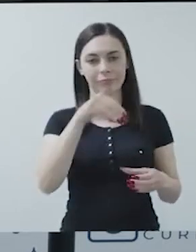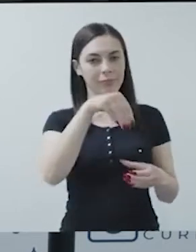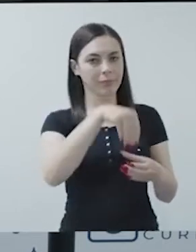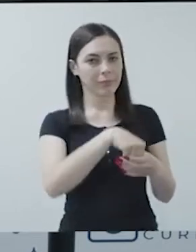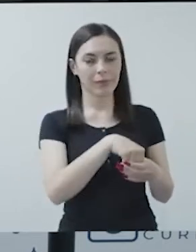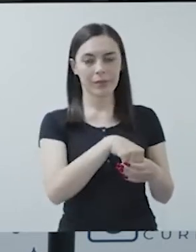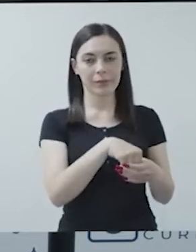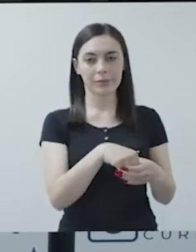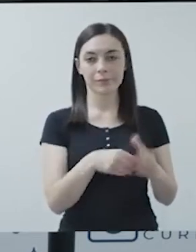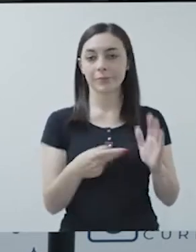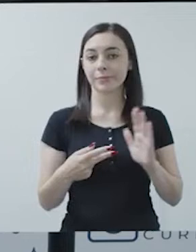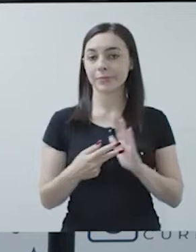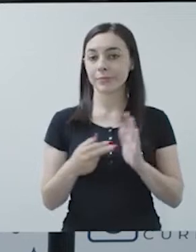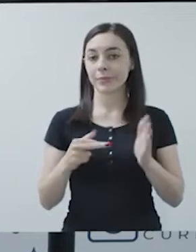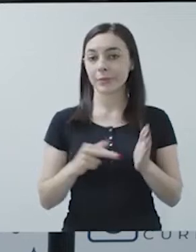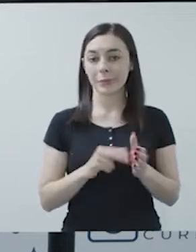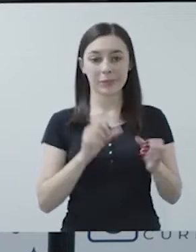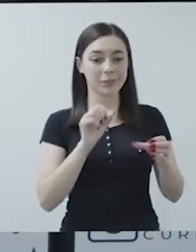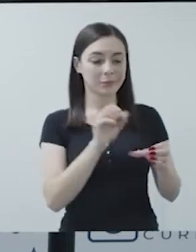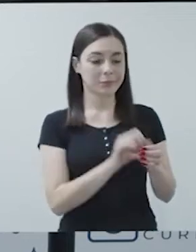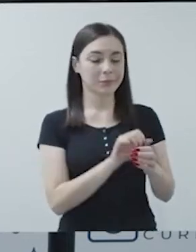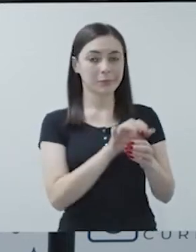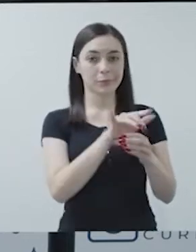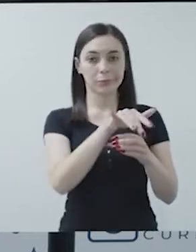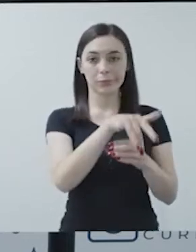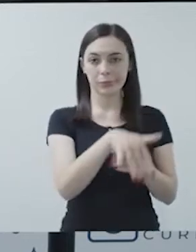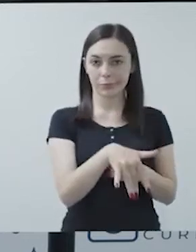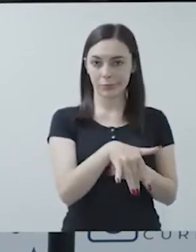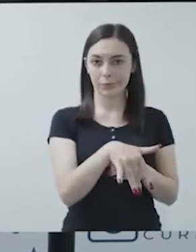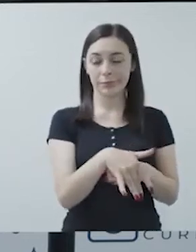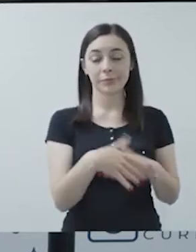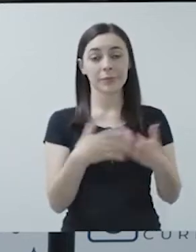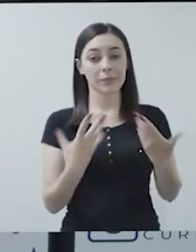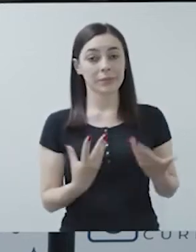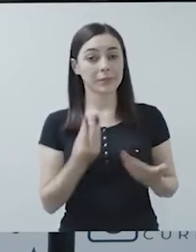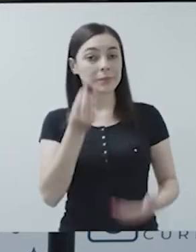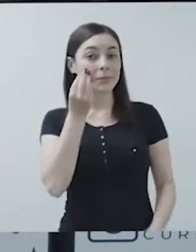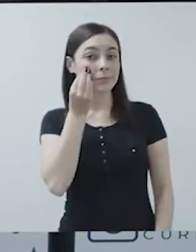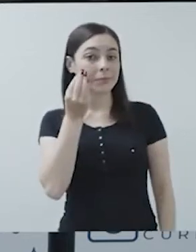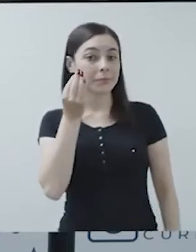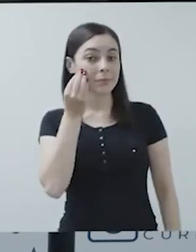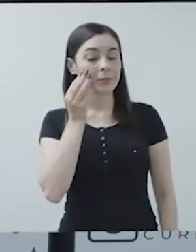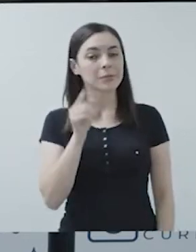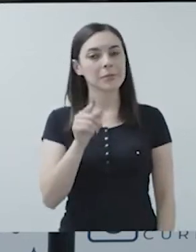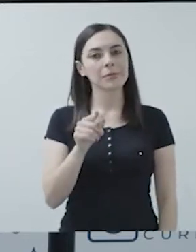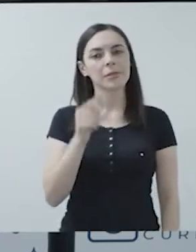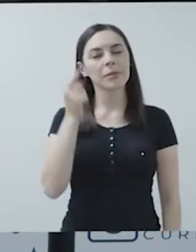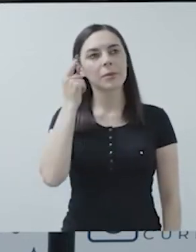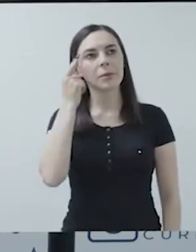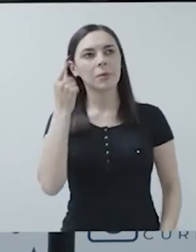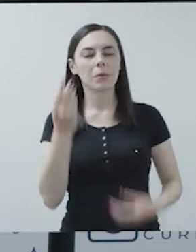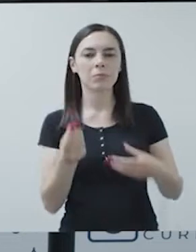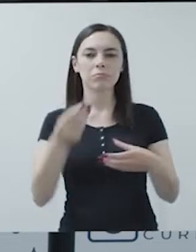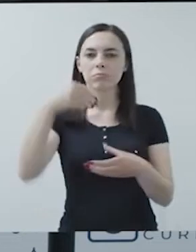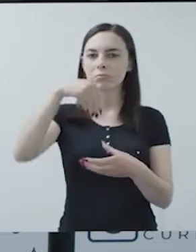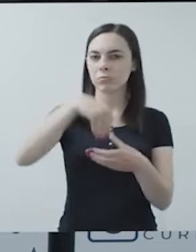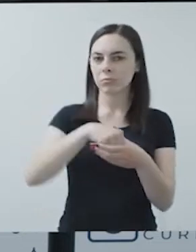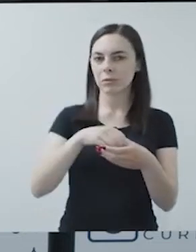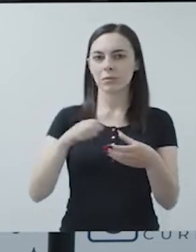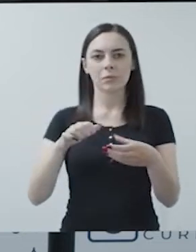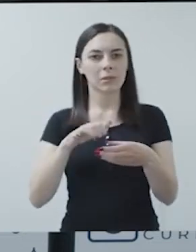líquido. Acabou transbordando. Essa é uma experiência para você ter a noção de volume também.